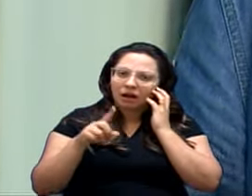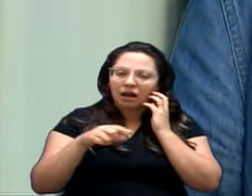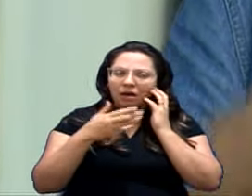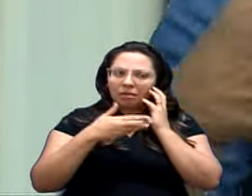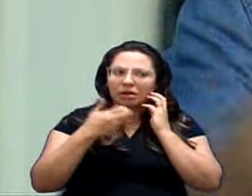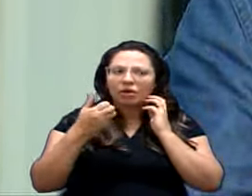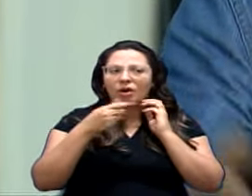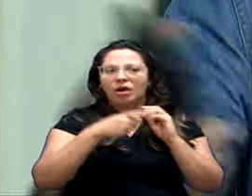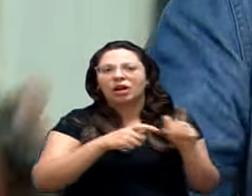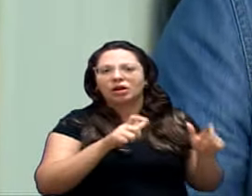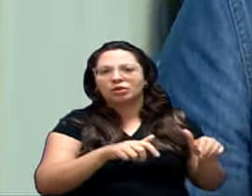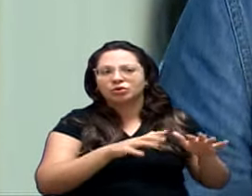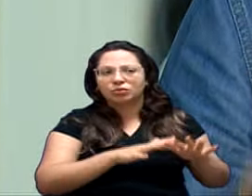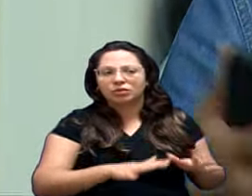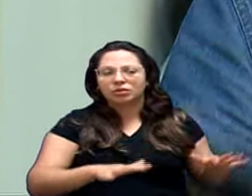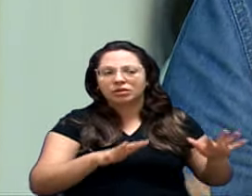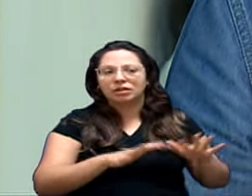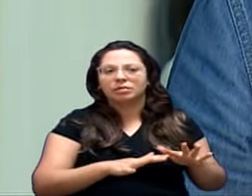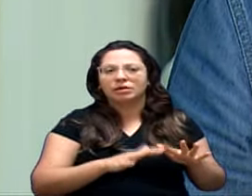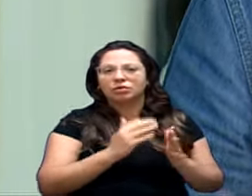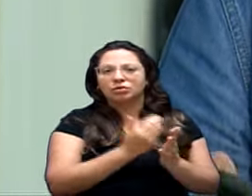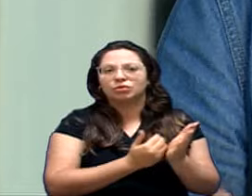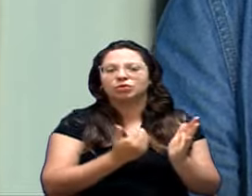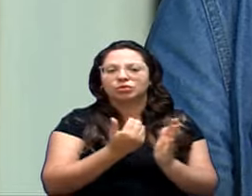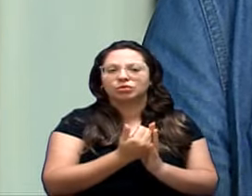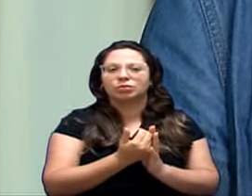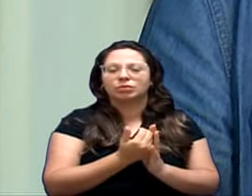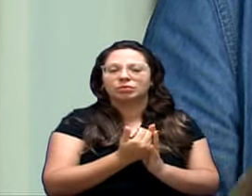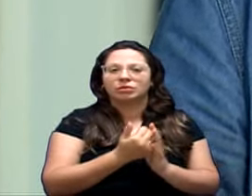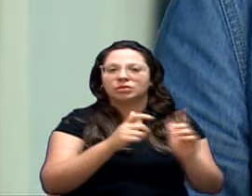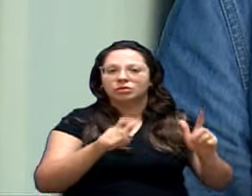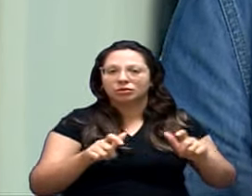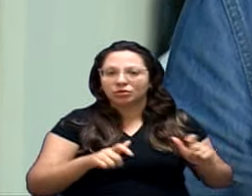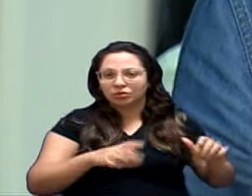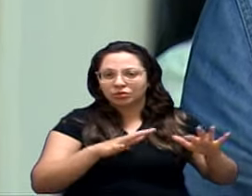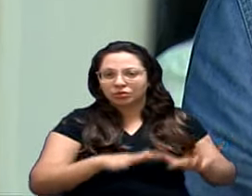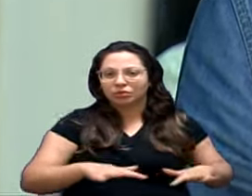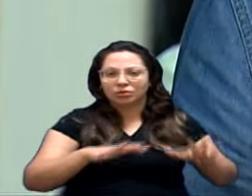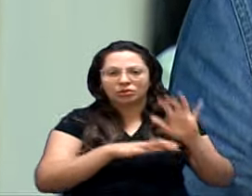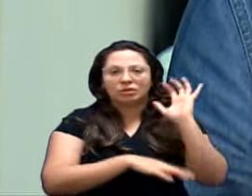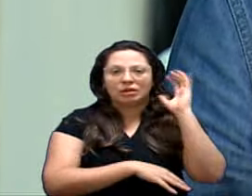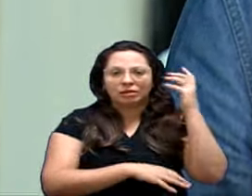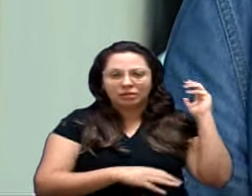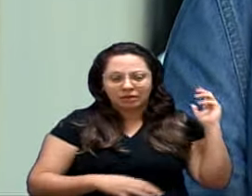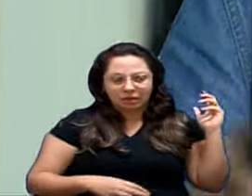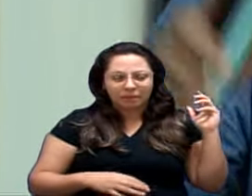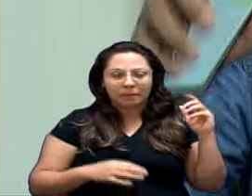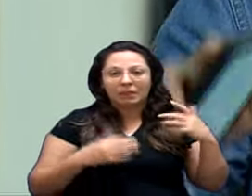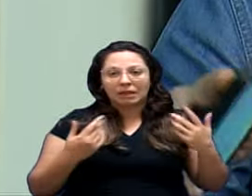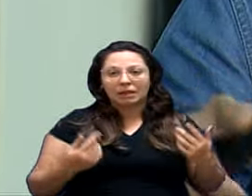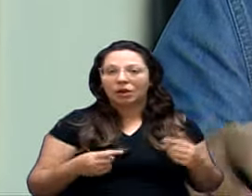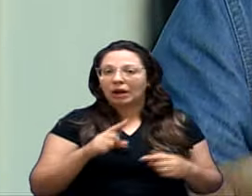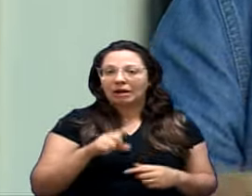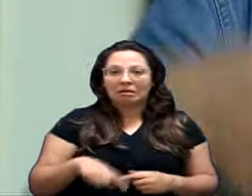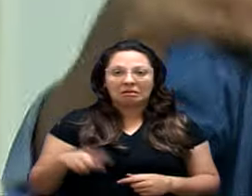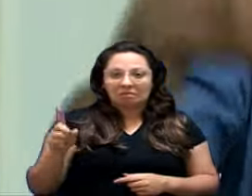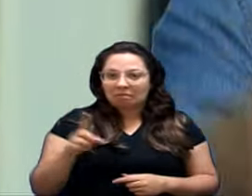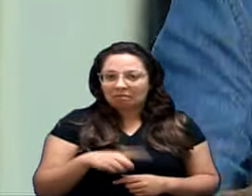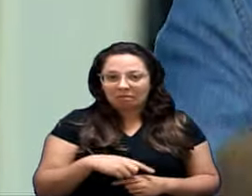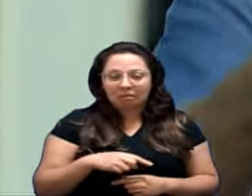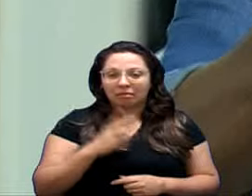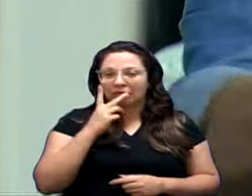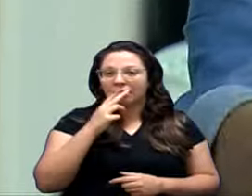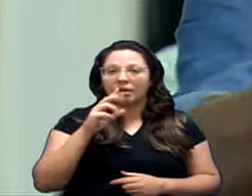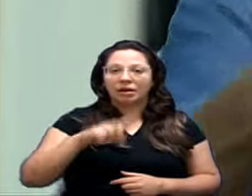zoneamento sobre a sobre a macrozona ambiental ou seja anula-se praticamente tudo que tem aqui em